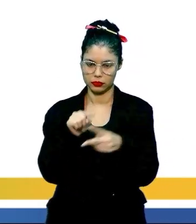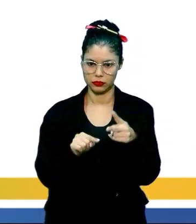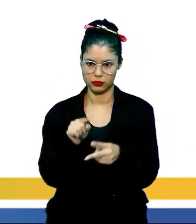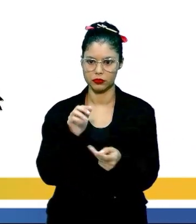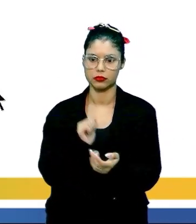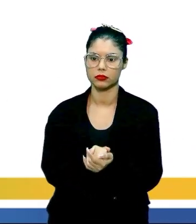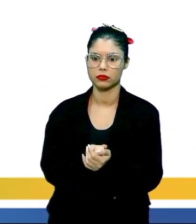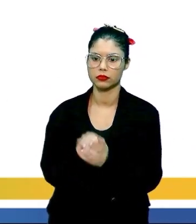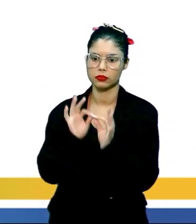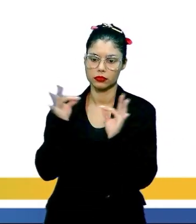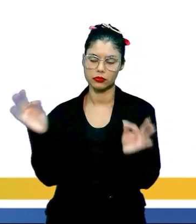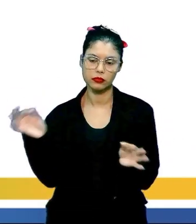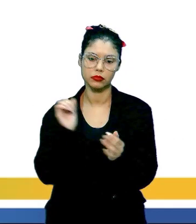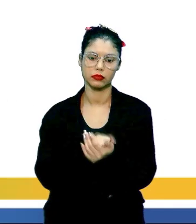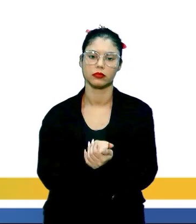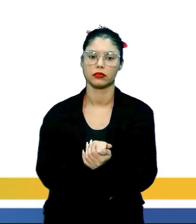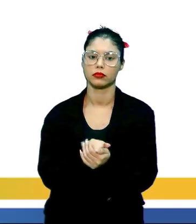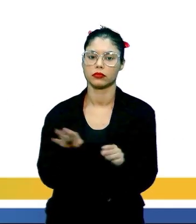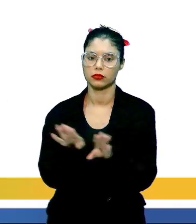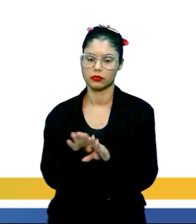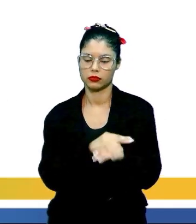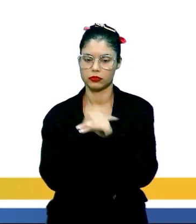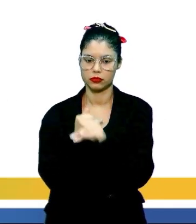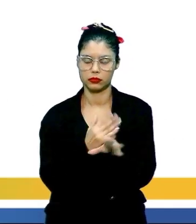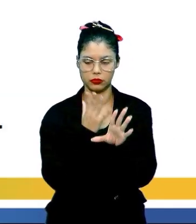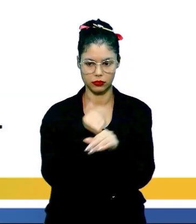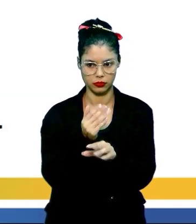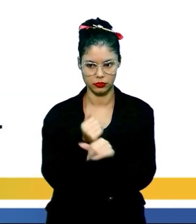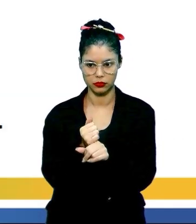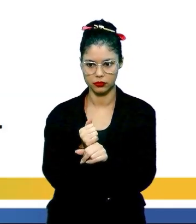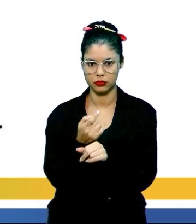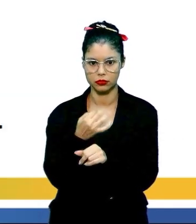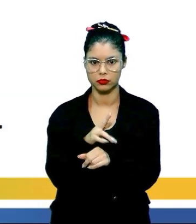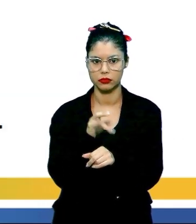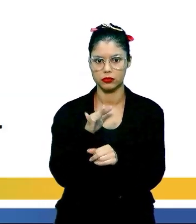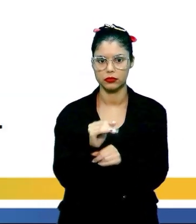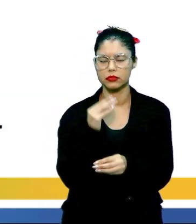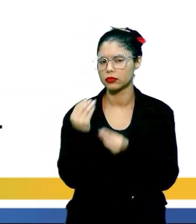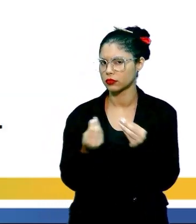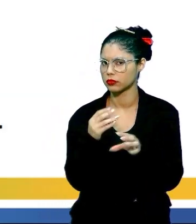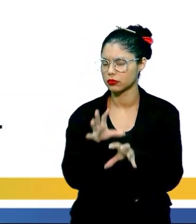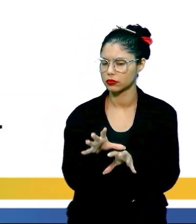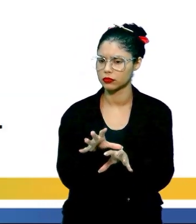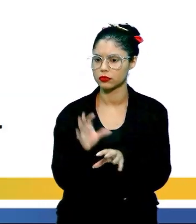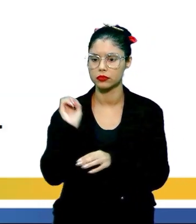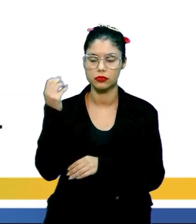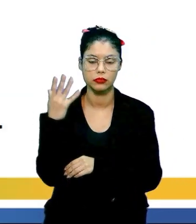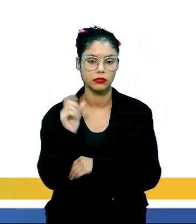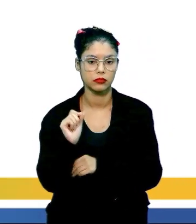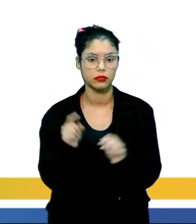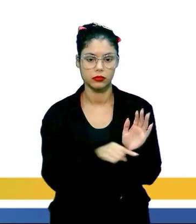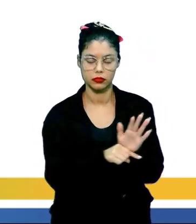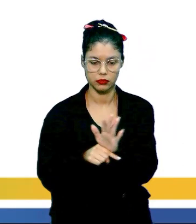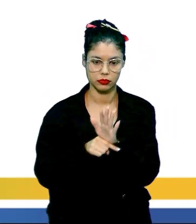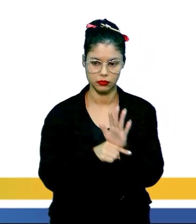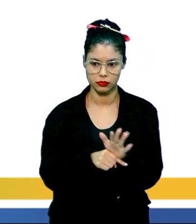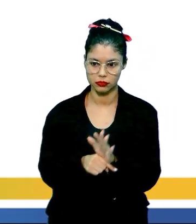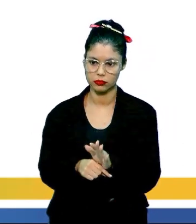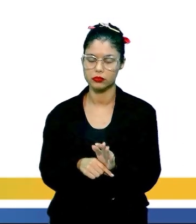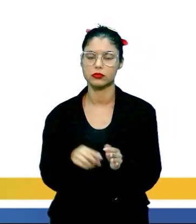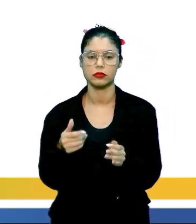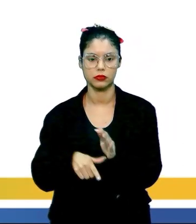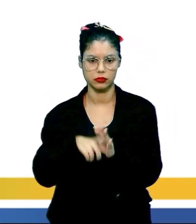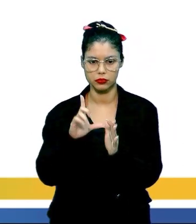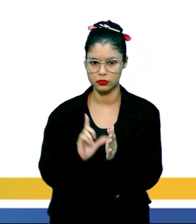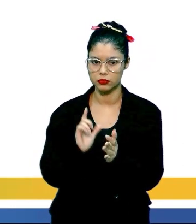termos equidistantes dos extremos é igual à soma dos extremos. Como assim? Nesse caso, a gente mostrou isso aqui ainda agorinha,